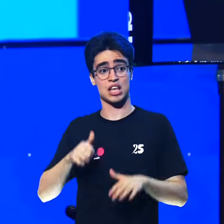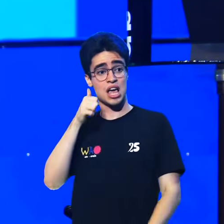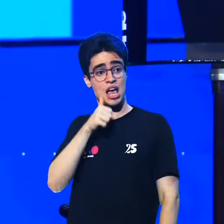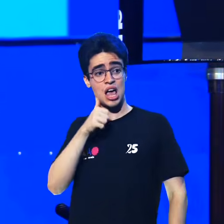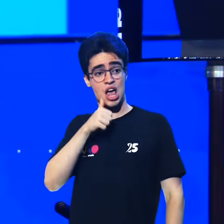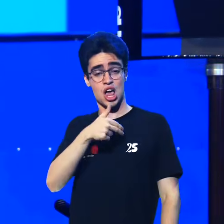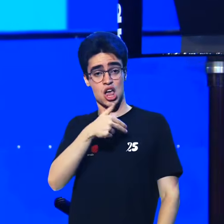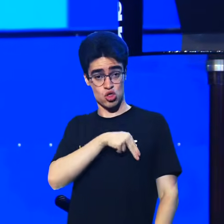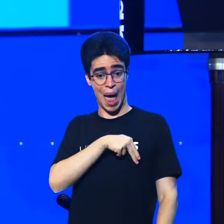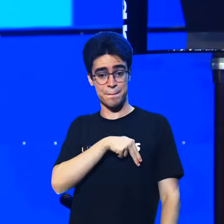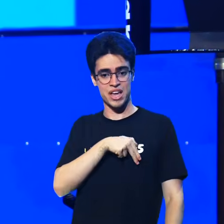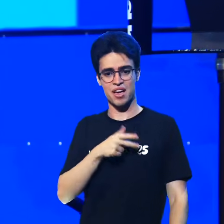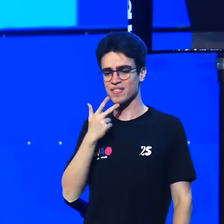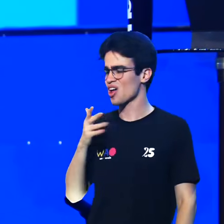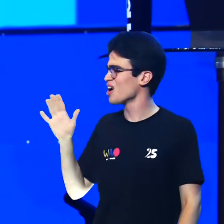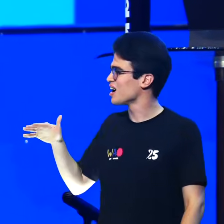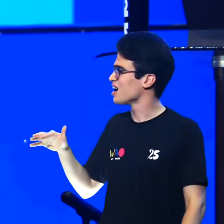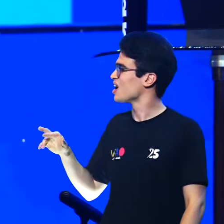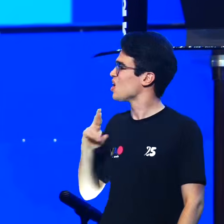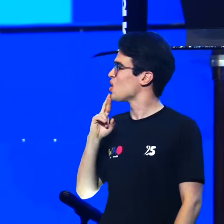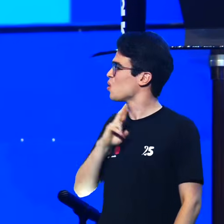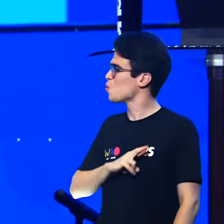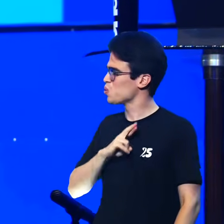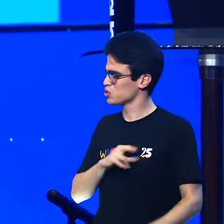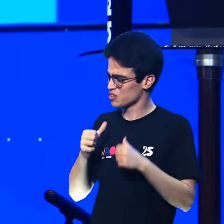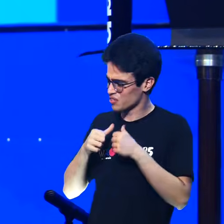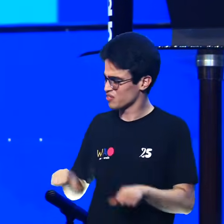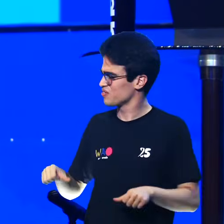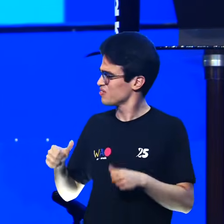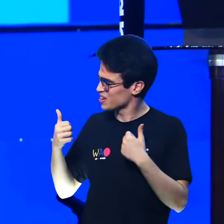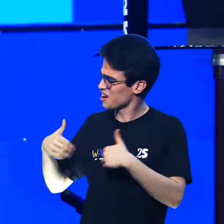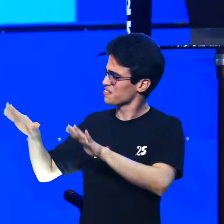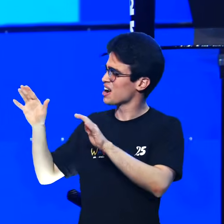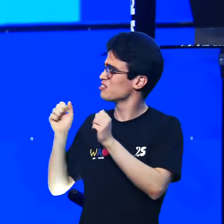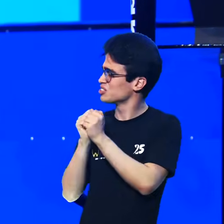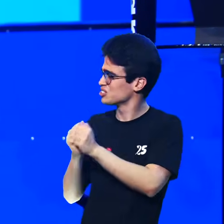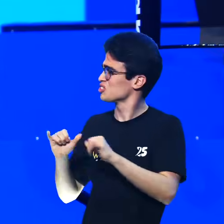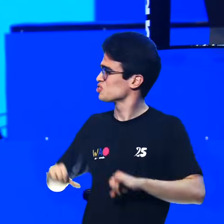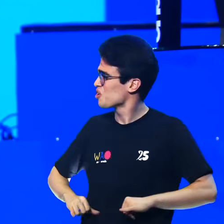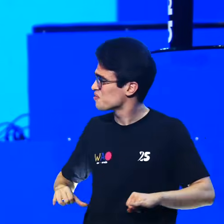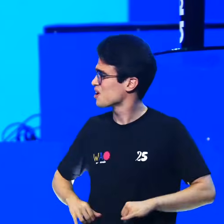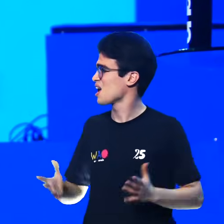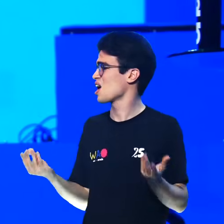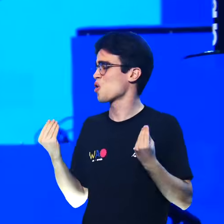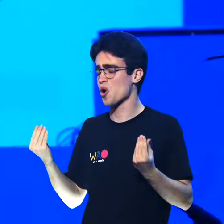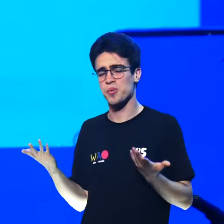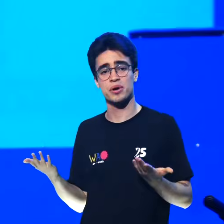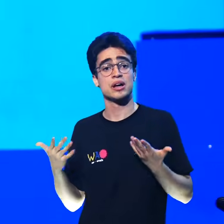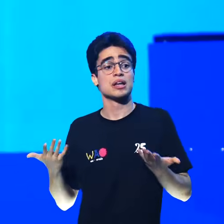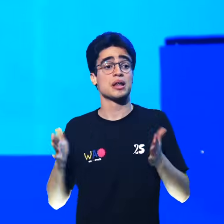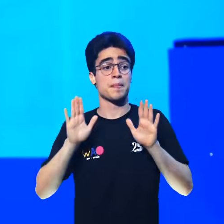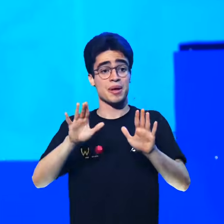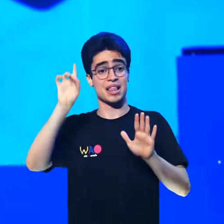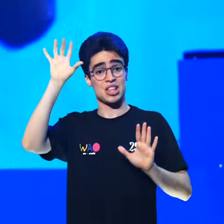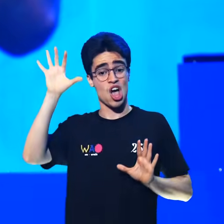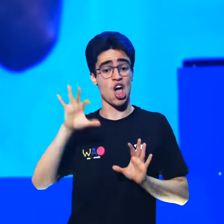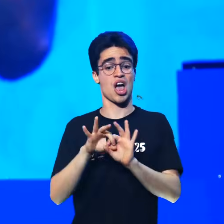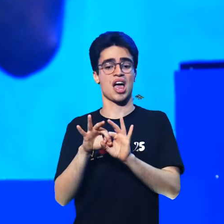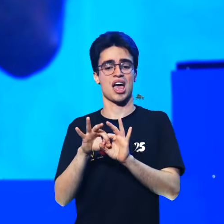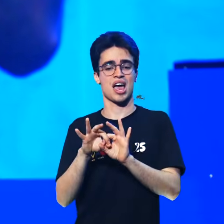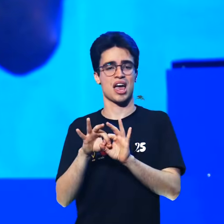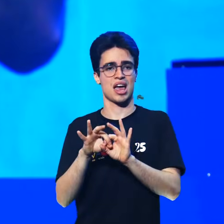fica, você só vai sofrer comigo, a vida vai ser dura. Irmãos, quando Deus conecta, ninguém consegue